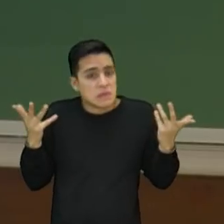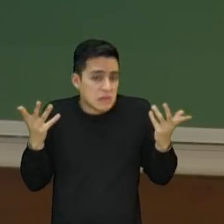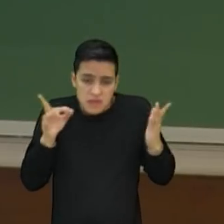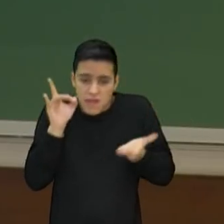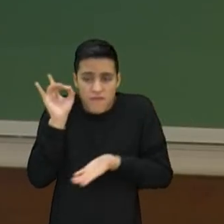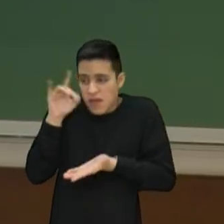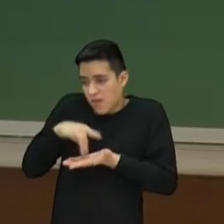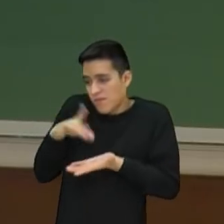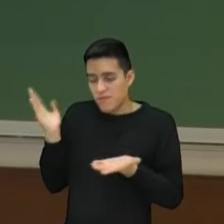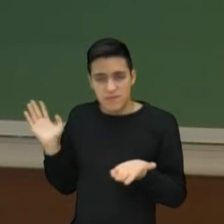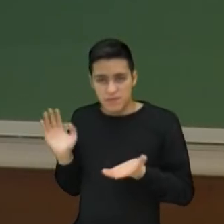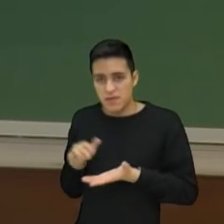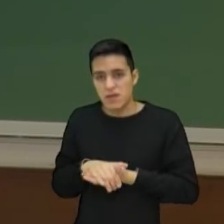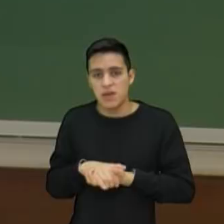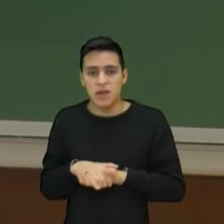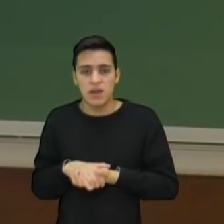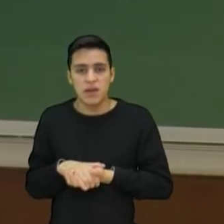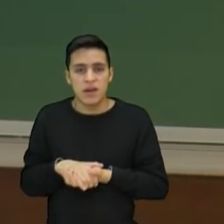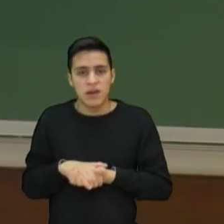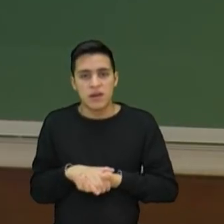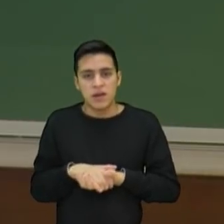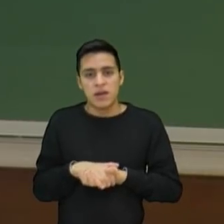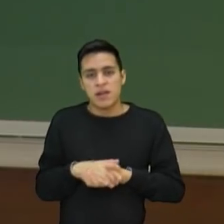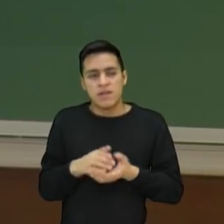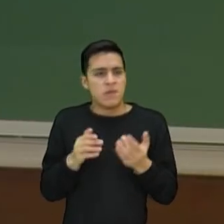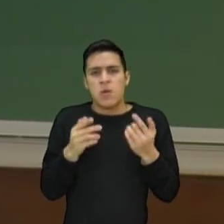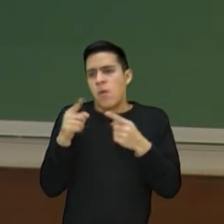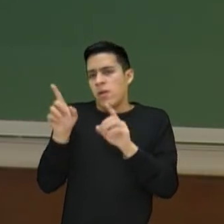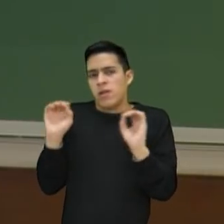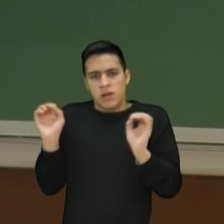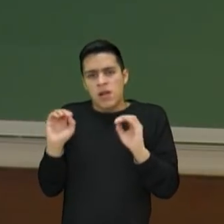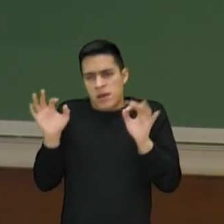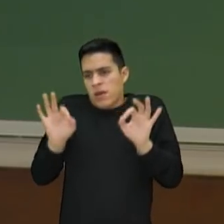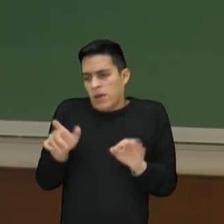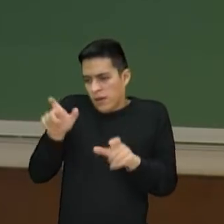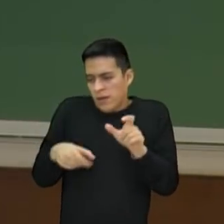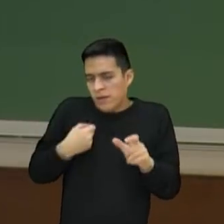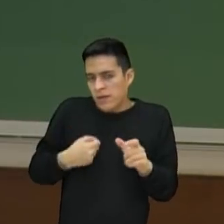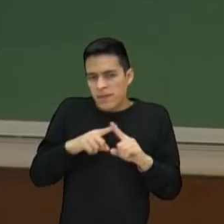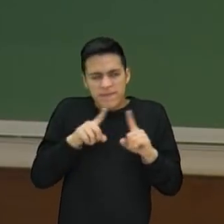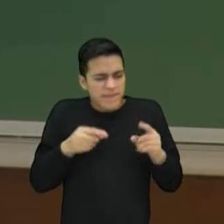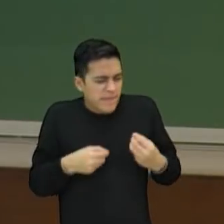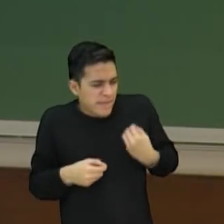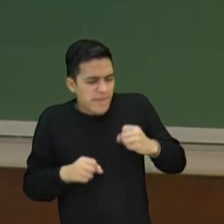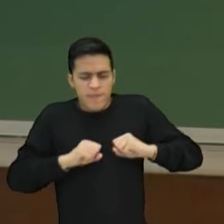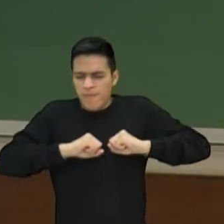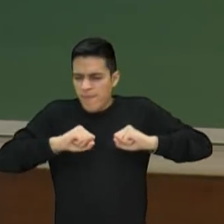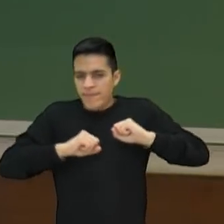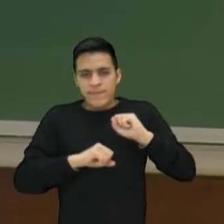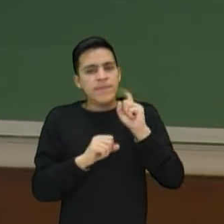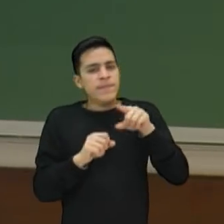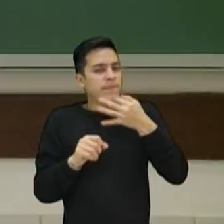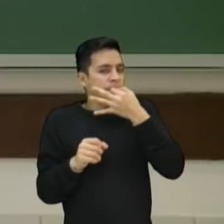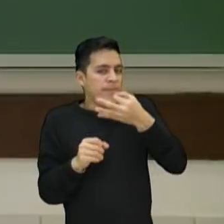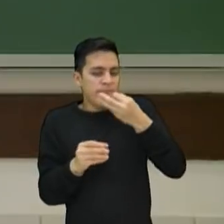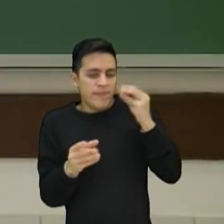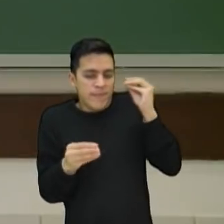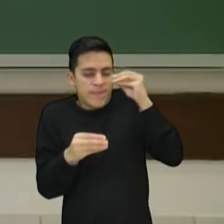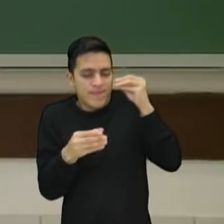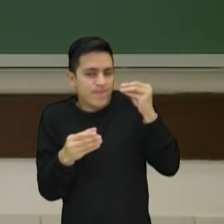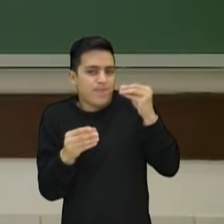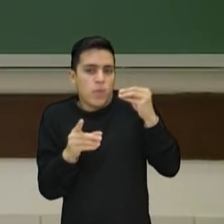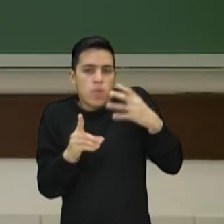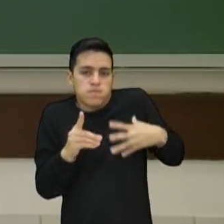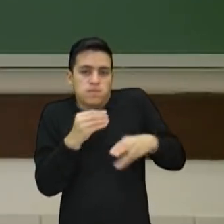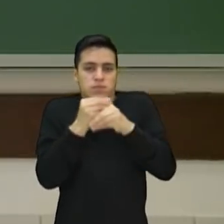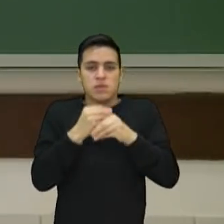fato, ninguém certamente vai contestar. Agora, se eu falar para vocês, precisa viver intensamente, é uma opinião, por quê? Para mim,